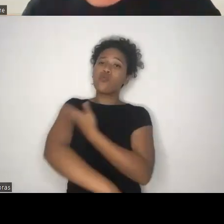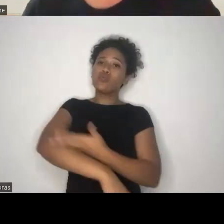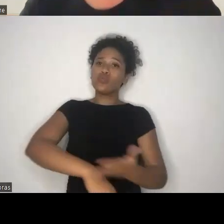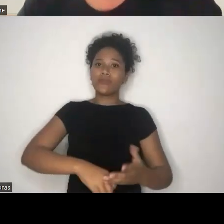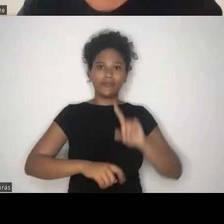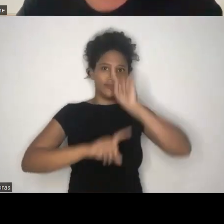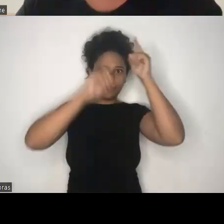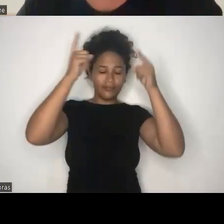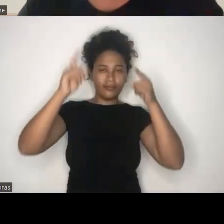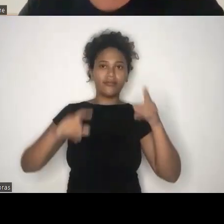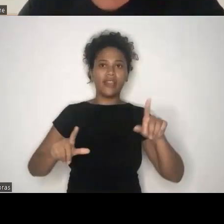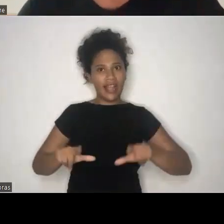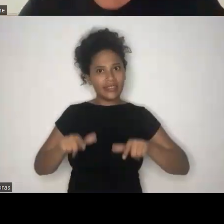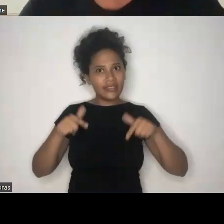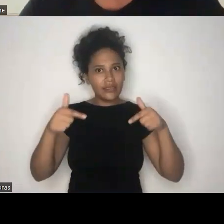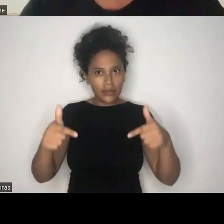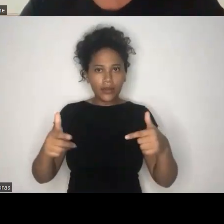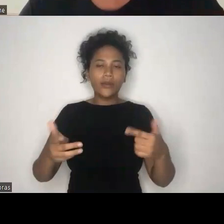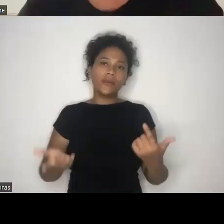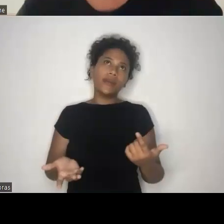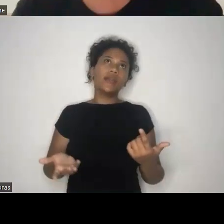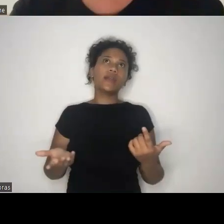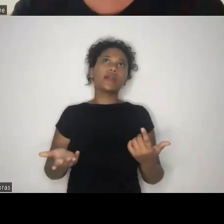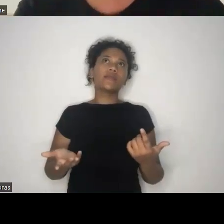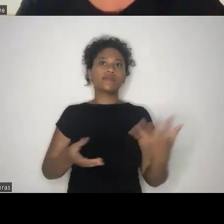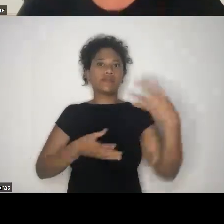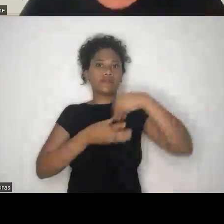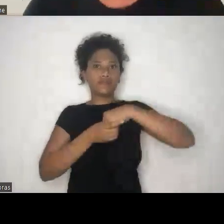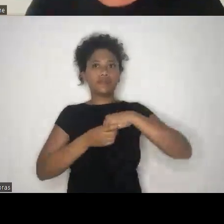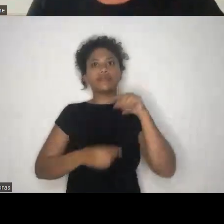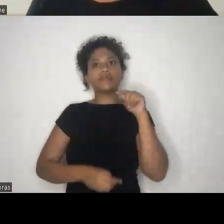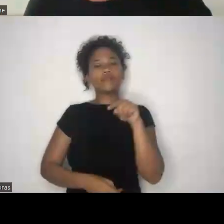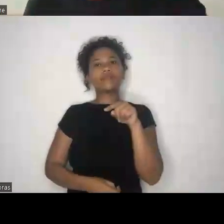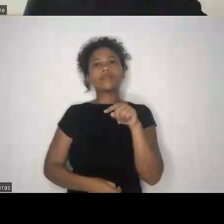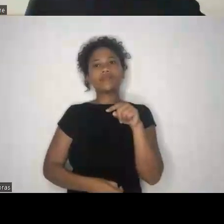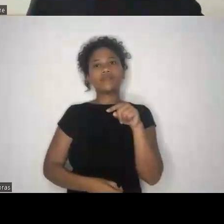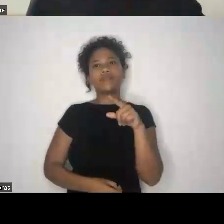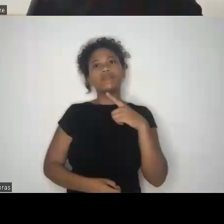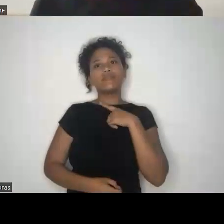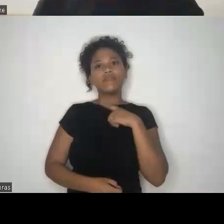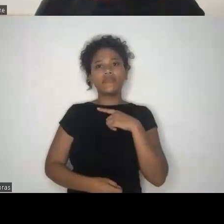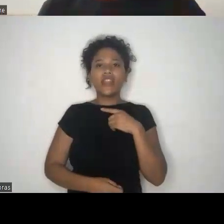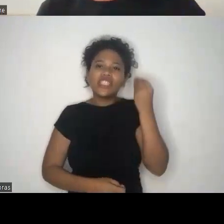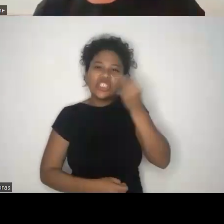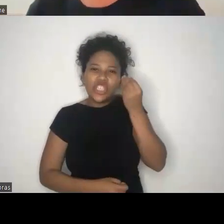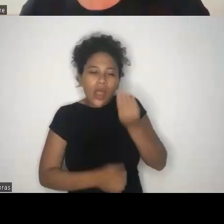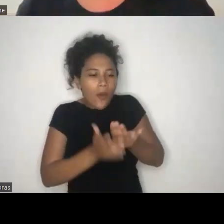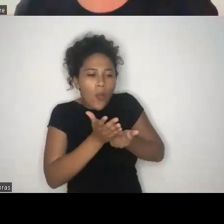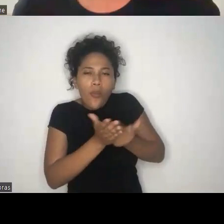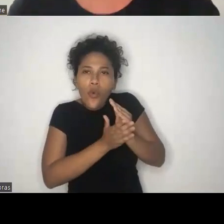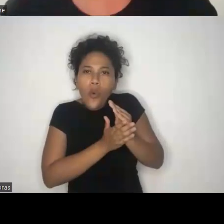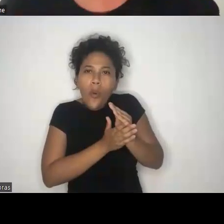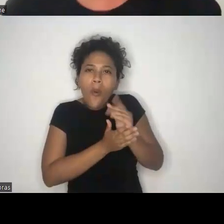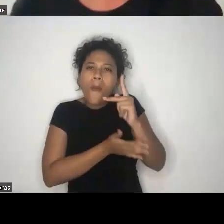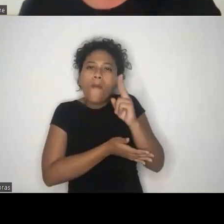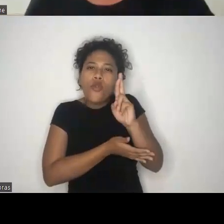todas as ações dentro é dentro desse dessas prototipagens que são depois digitalizadas